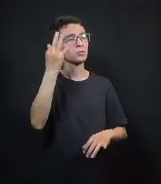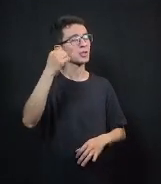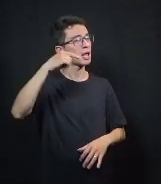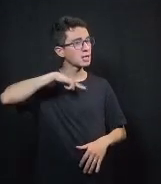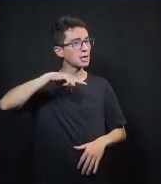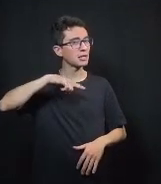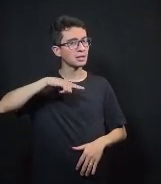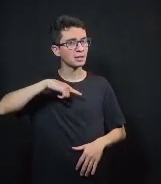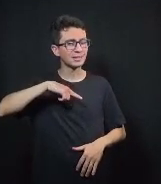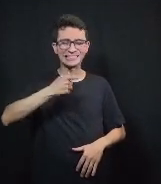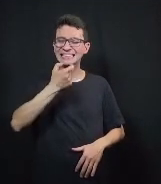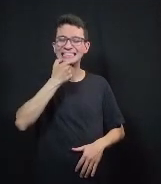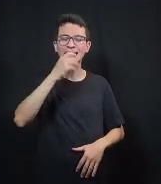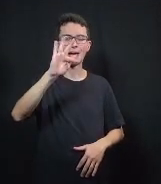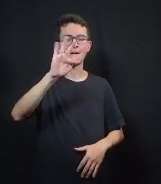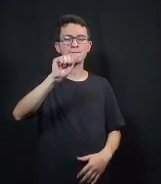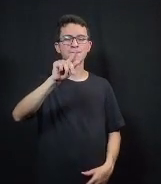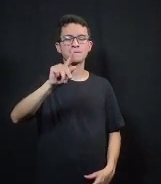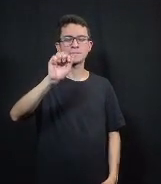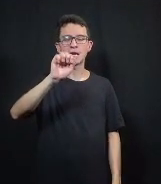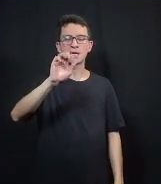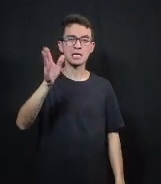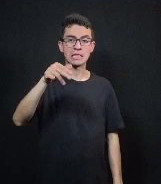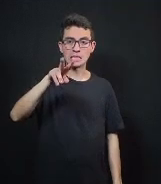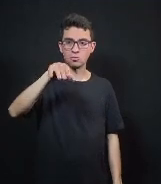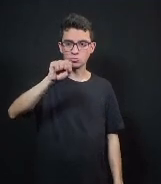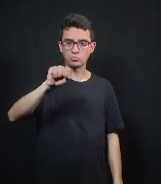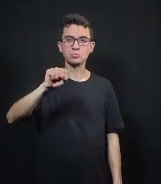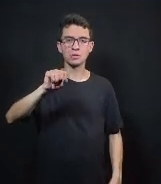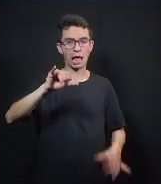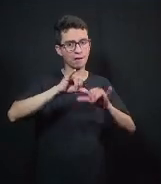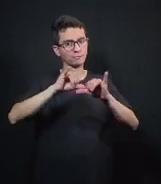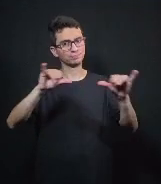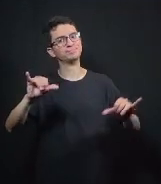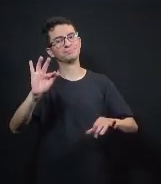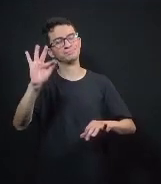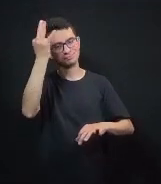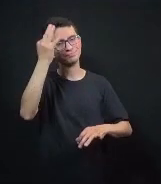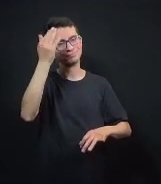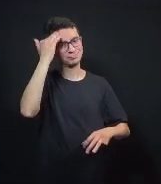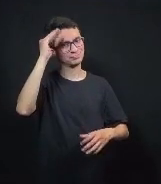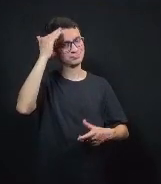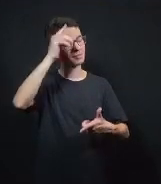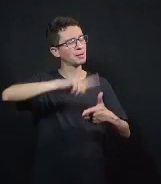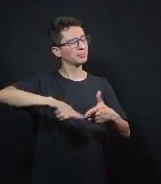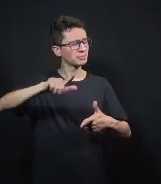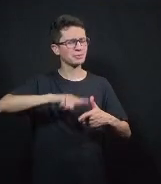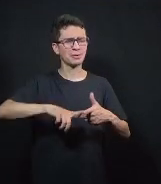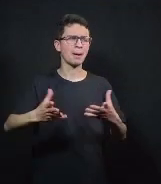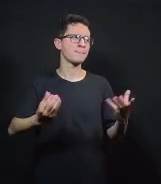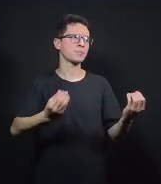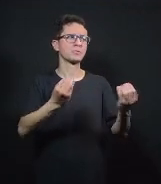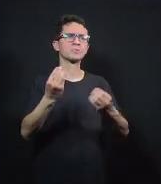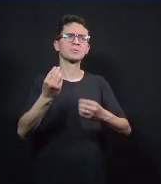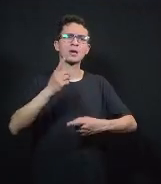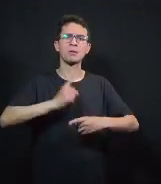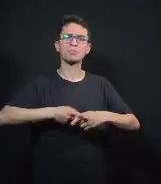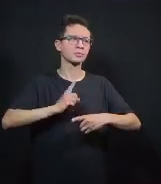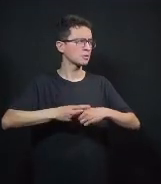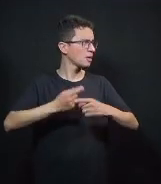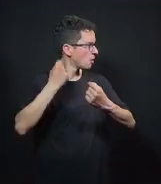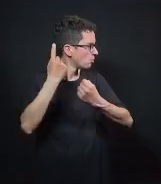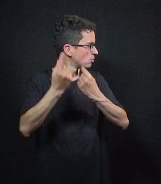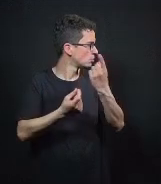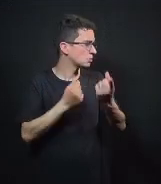news, porque é um termo politicamente carregado, difícil de definir, ele tem vários problemas, a gente foge, todo mundo prefere desinformação, outros